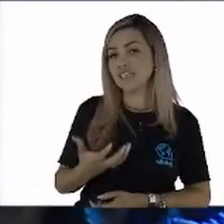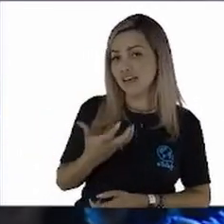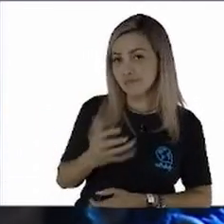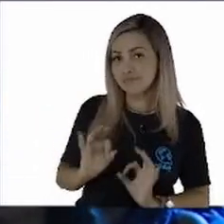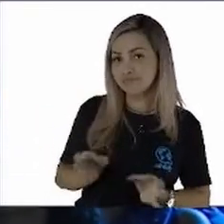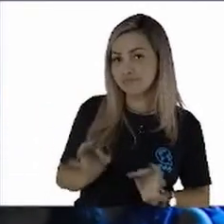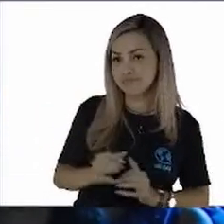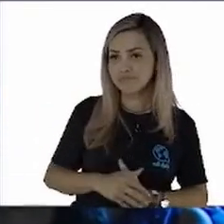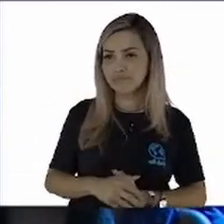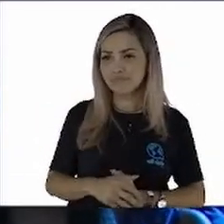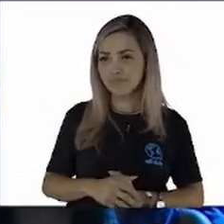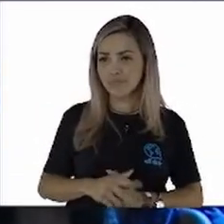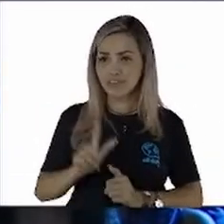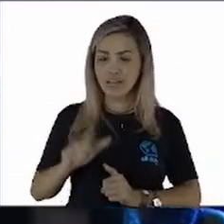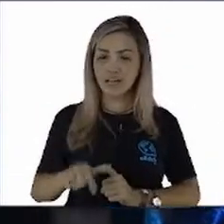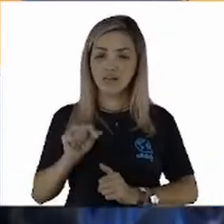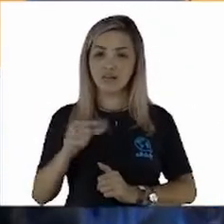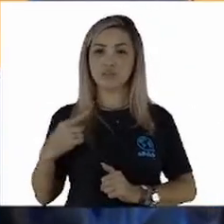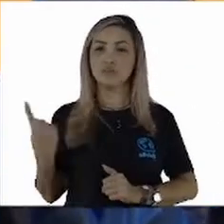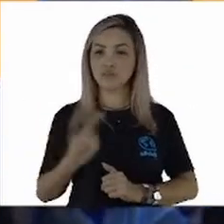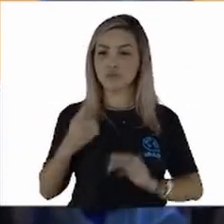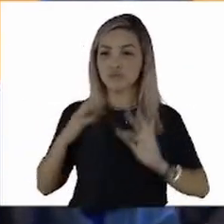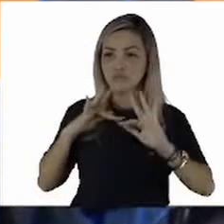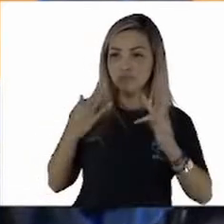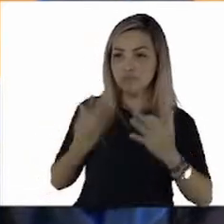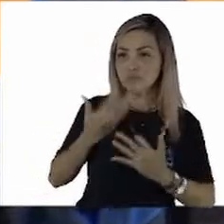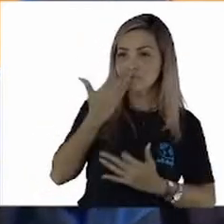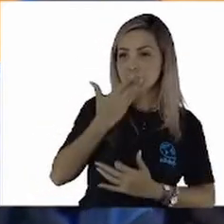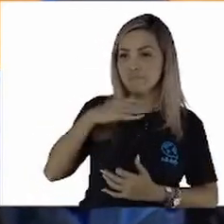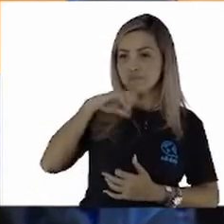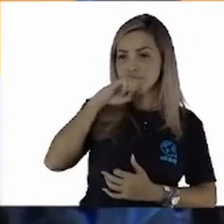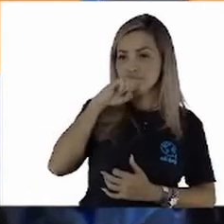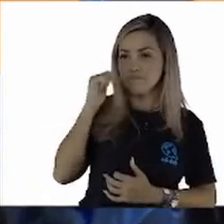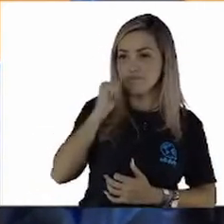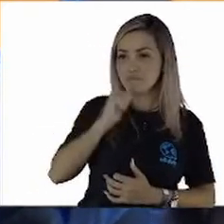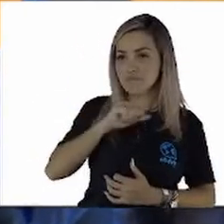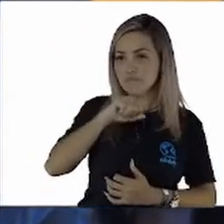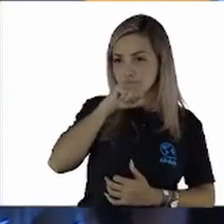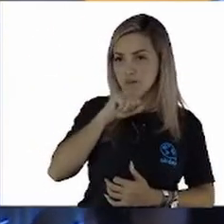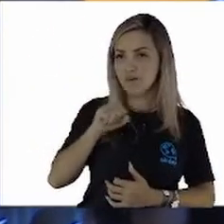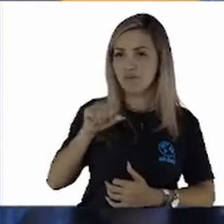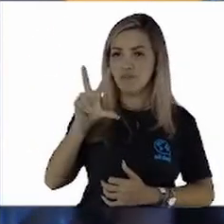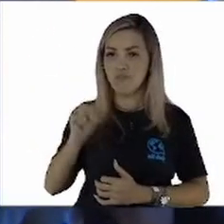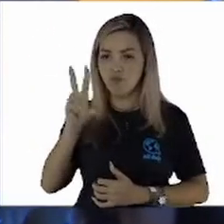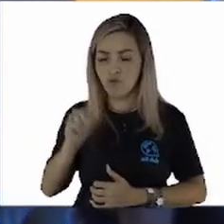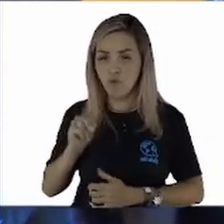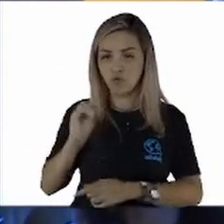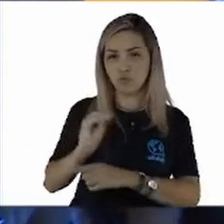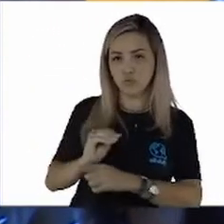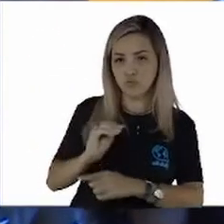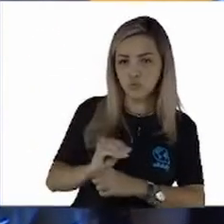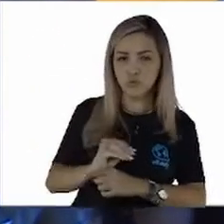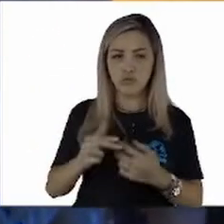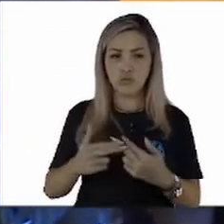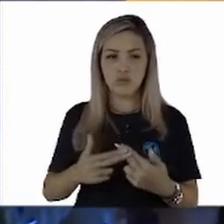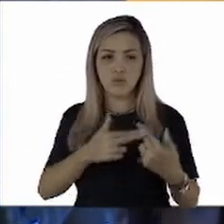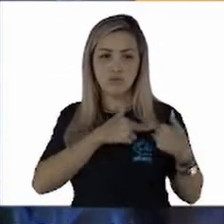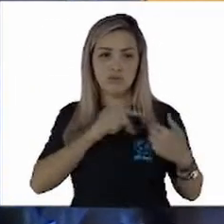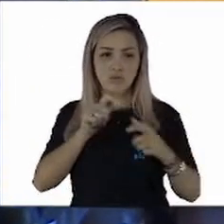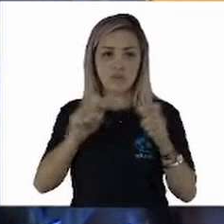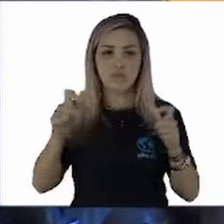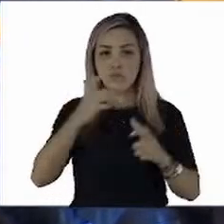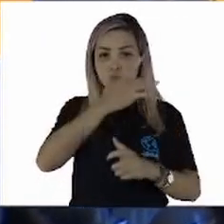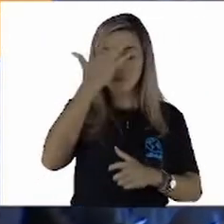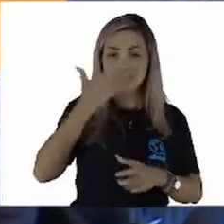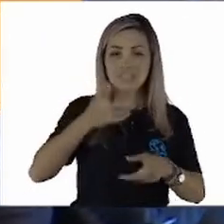E é isso. Os nossos pais, os nossos avós, tutores, responsáveis pela gente,